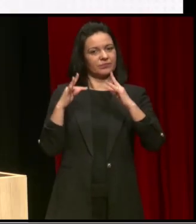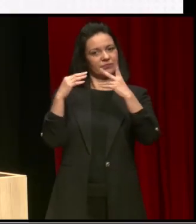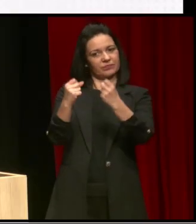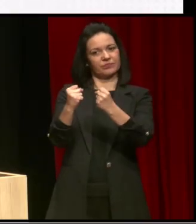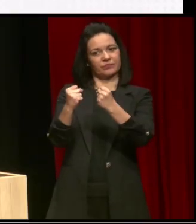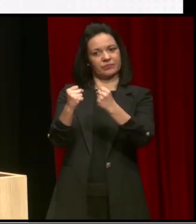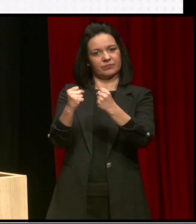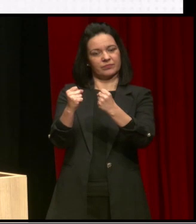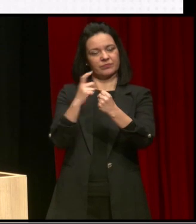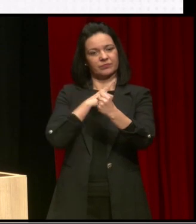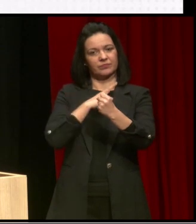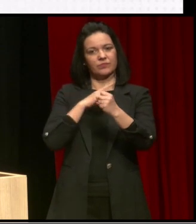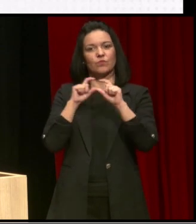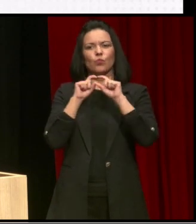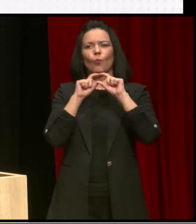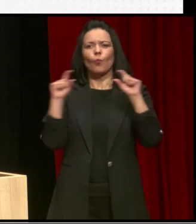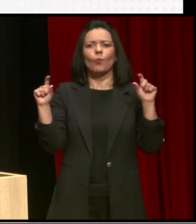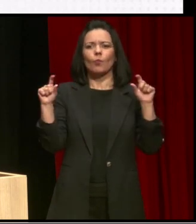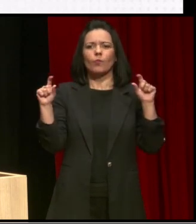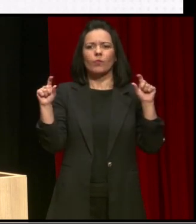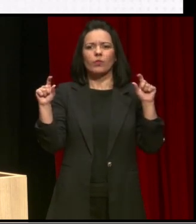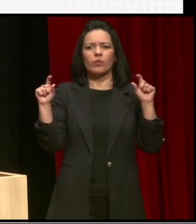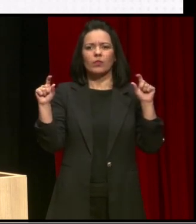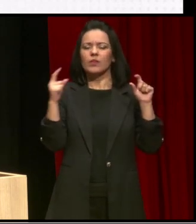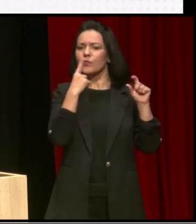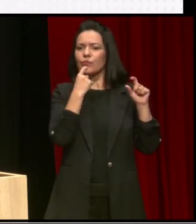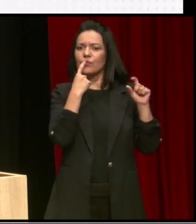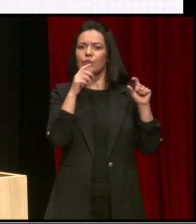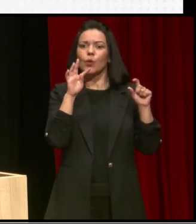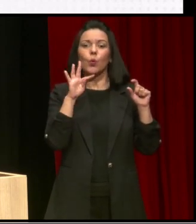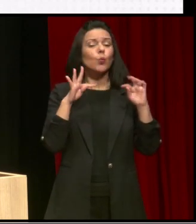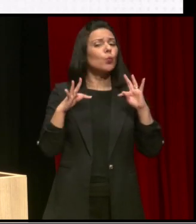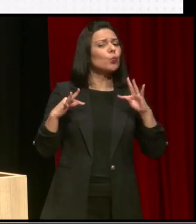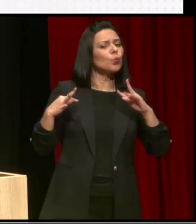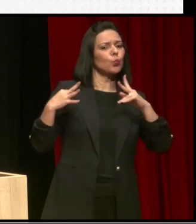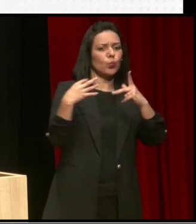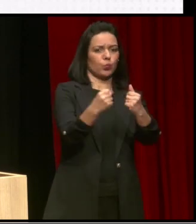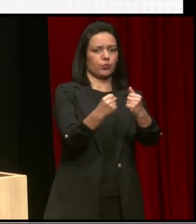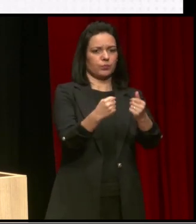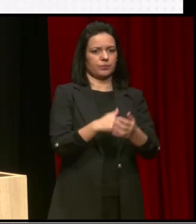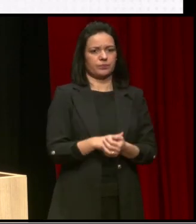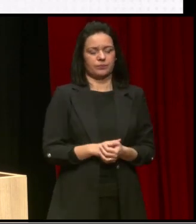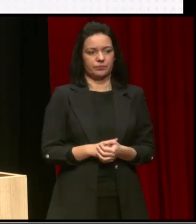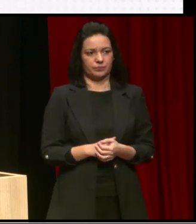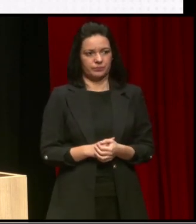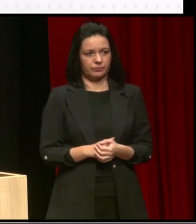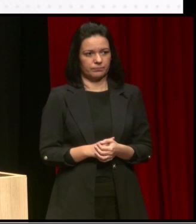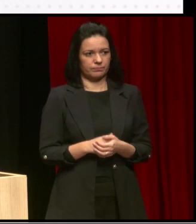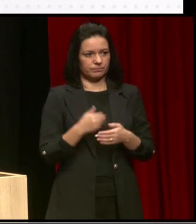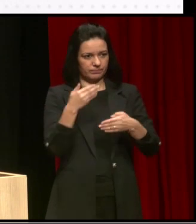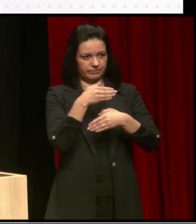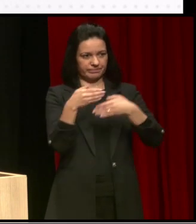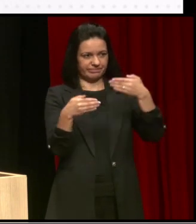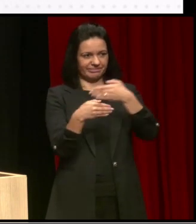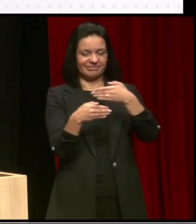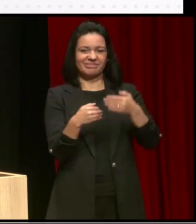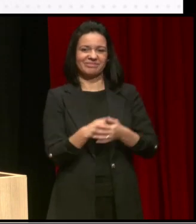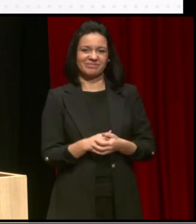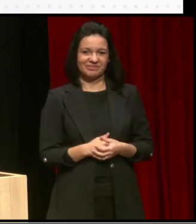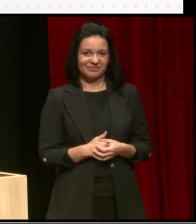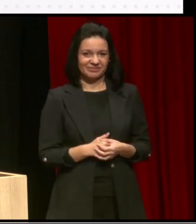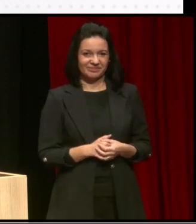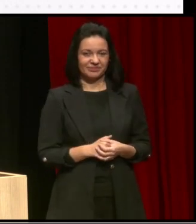está sublinhado em vermelho, porque é exatamente isso que Jesus quer fazer. Vamos adiante aqui, gente, porque senão... Muito